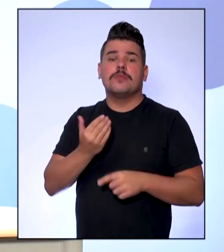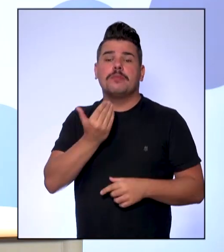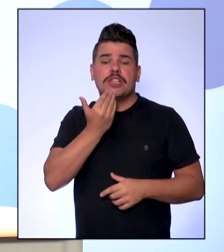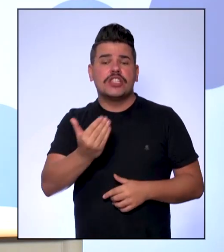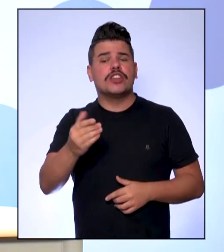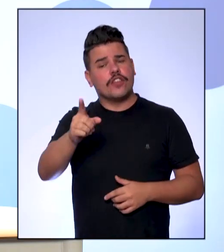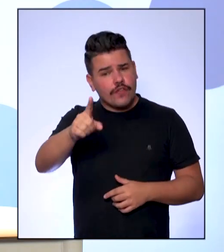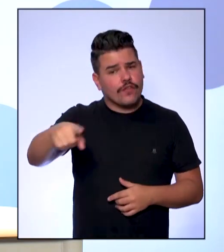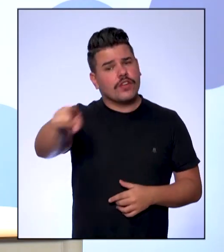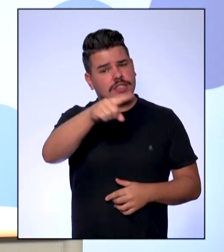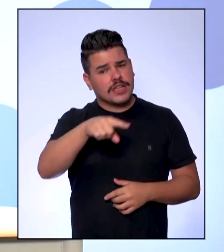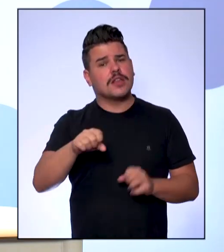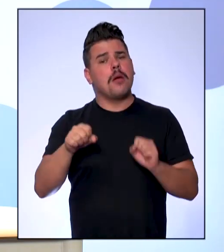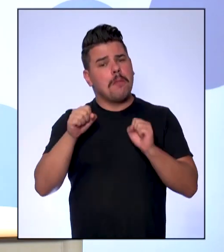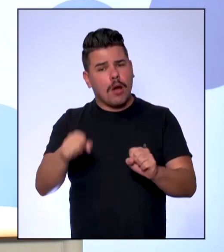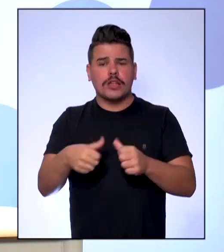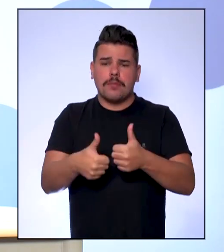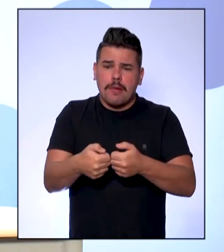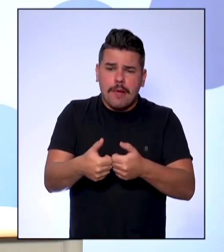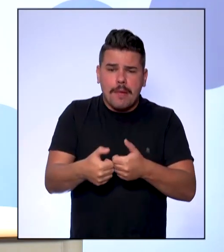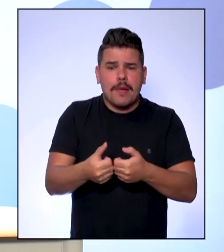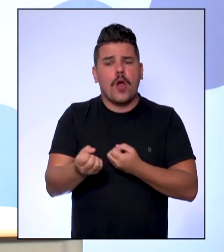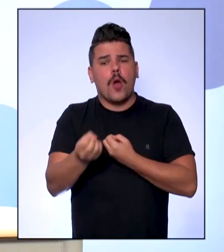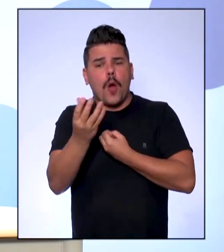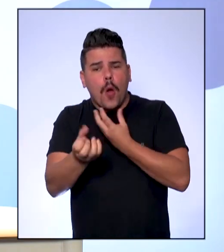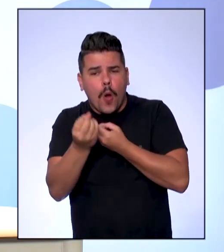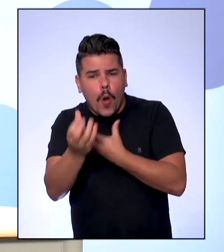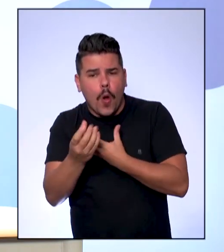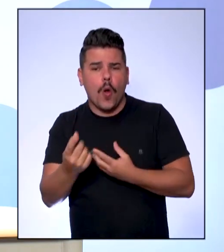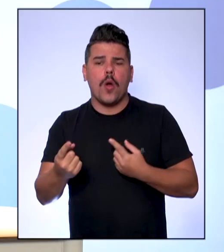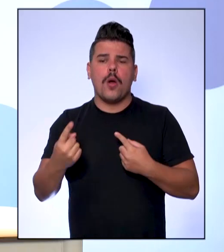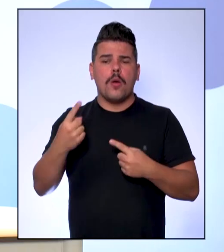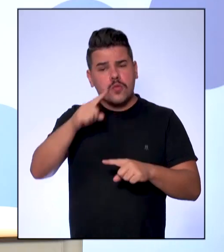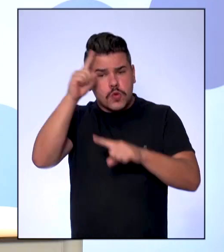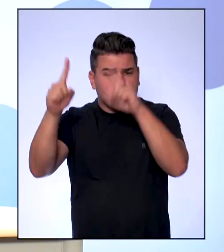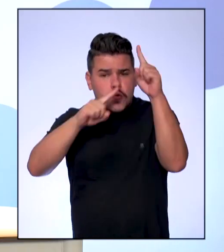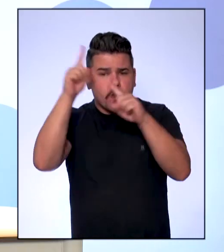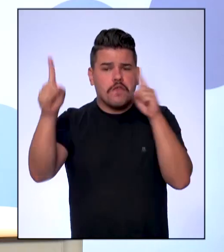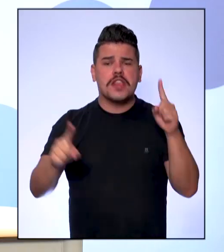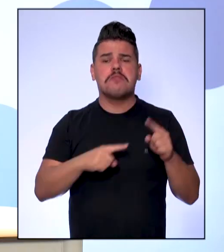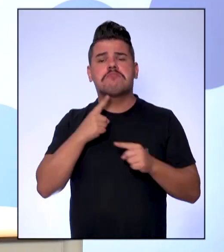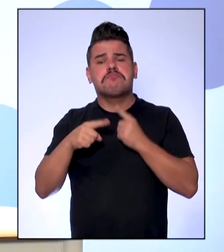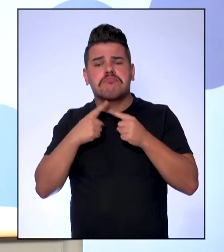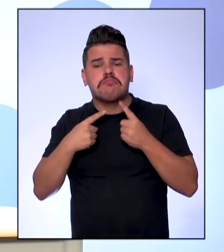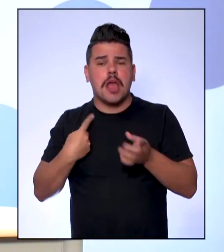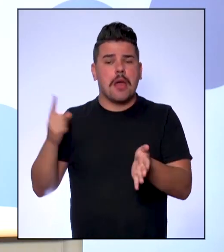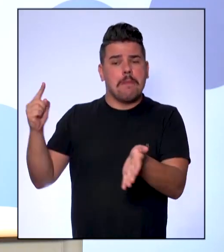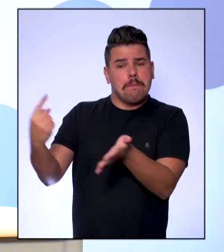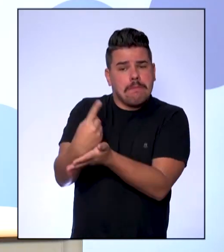que vocês coloquem perguntas, dúvidas,